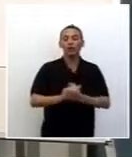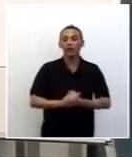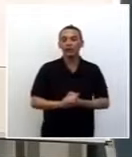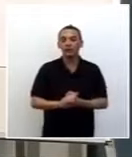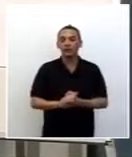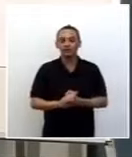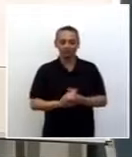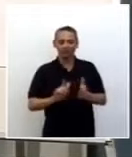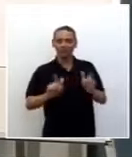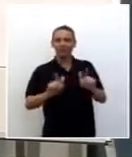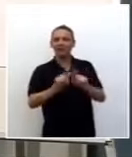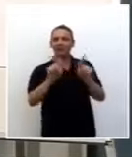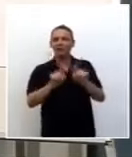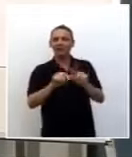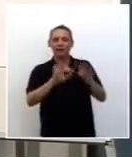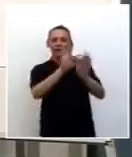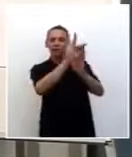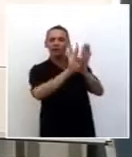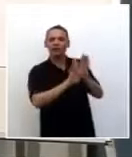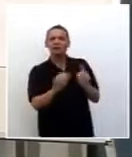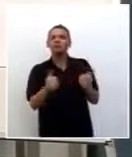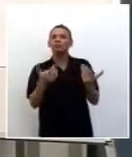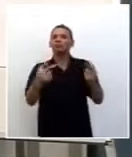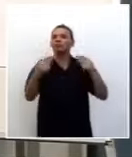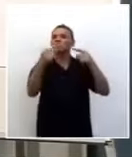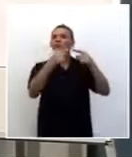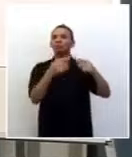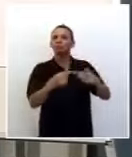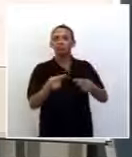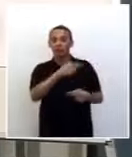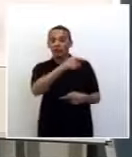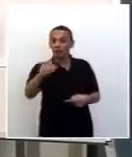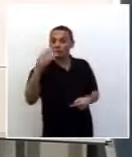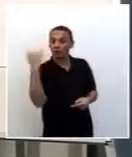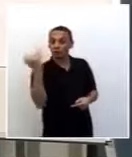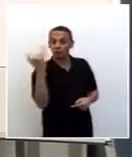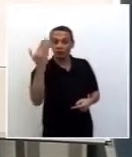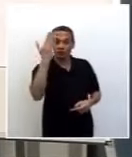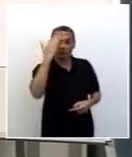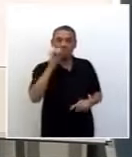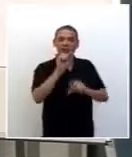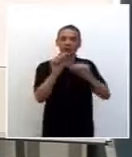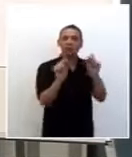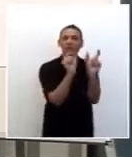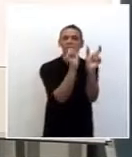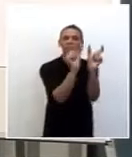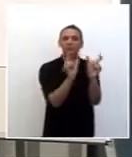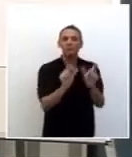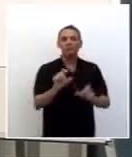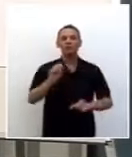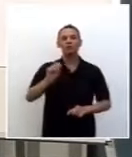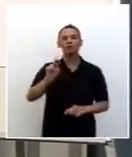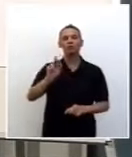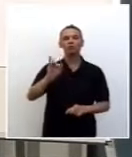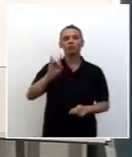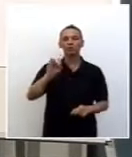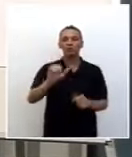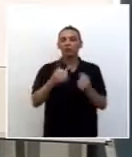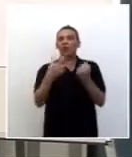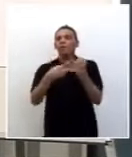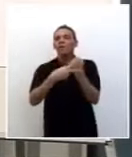conteúdo gramatical também é importante né você saber o que é sufixo é prefixo Qual é o tempo verbal que